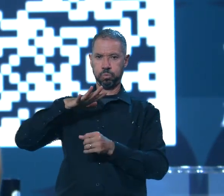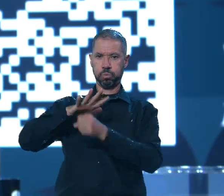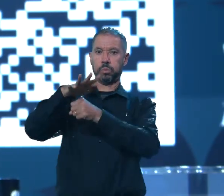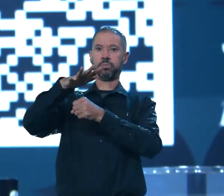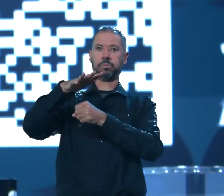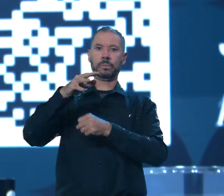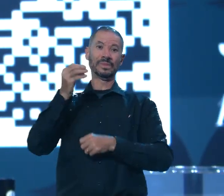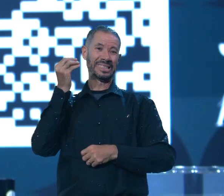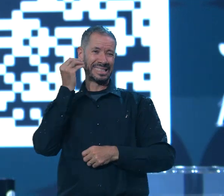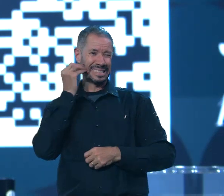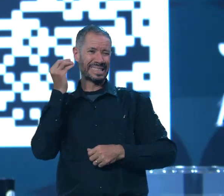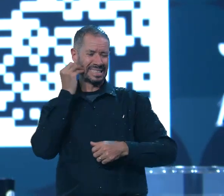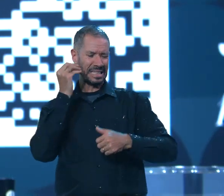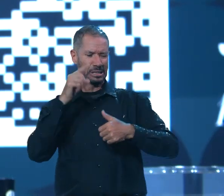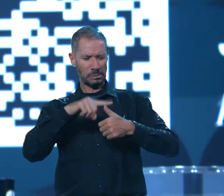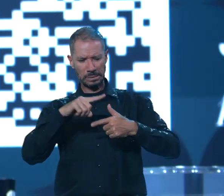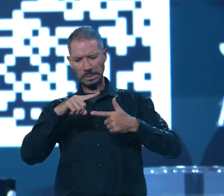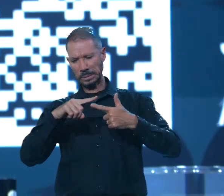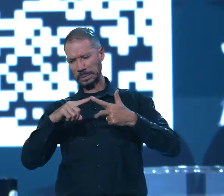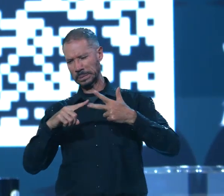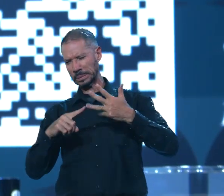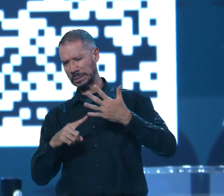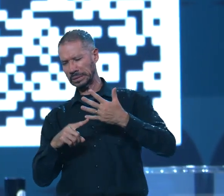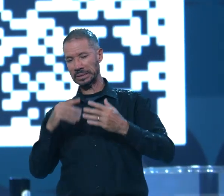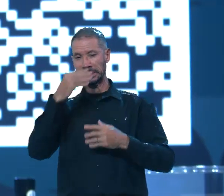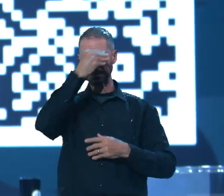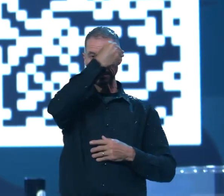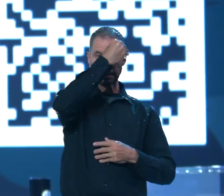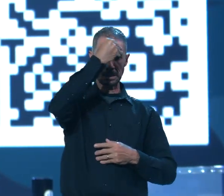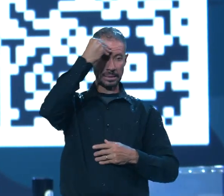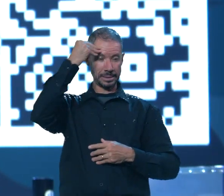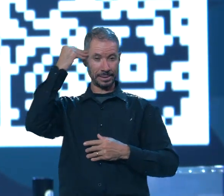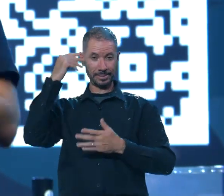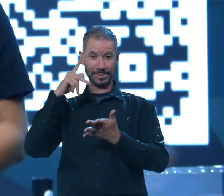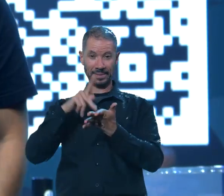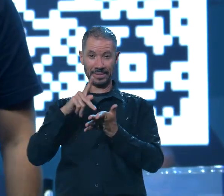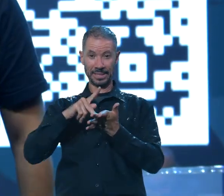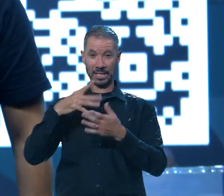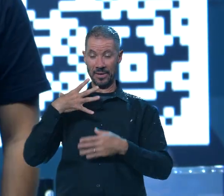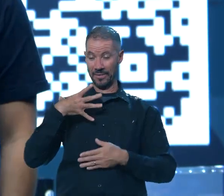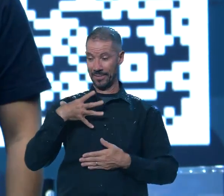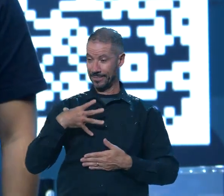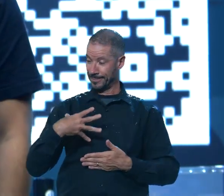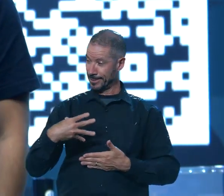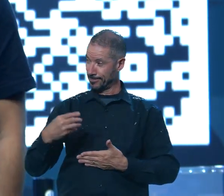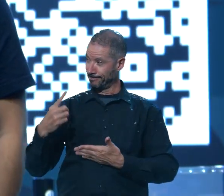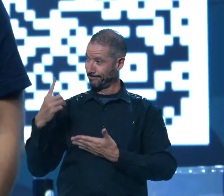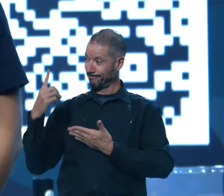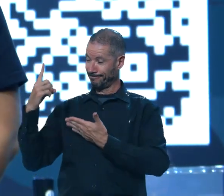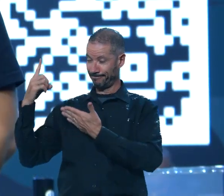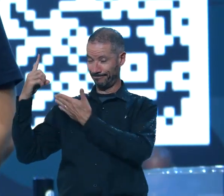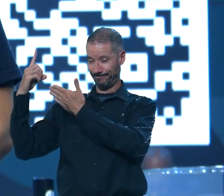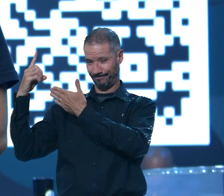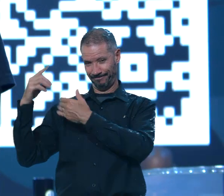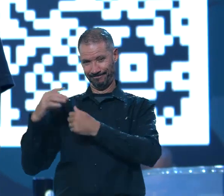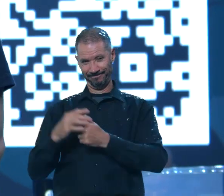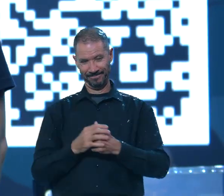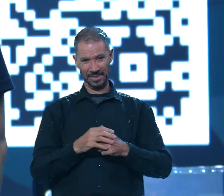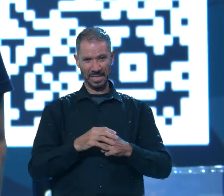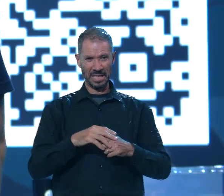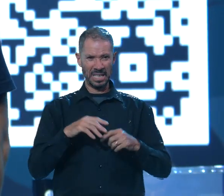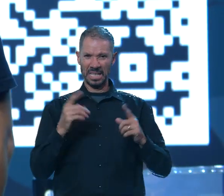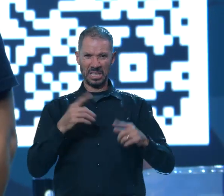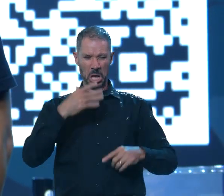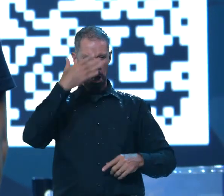tentativas de tantas coisas. Mas você esqueceu que você na verdade é filho de Deus. E não tem que ficar